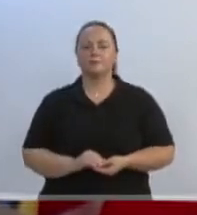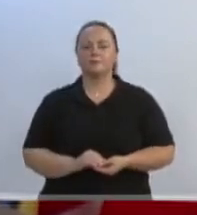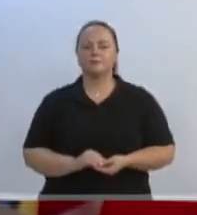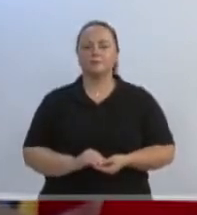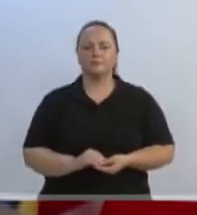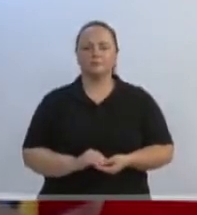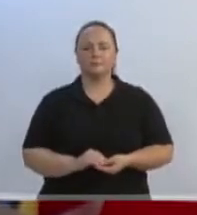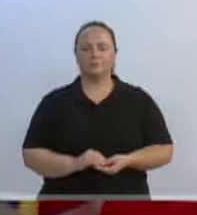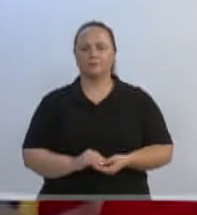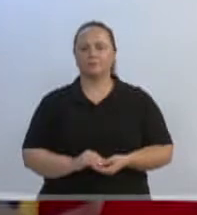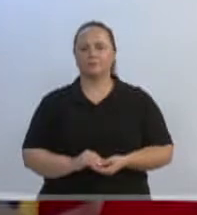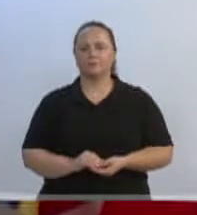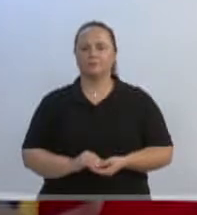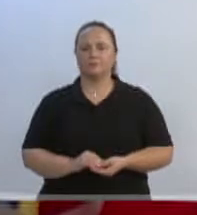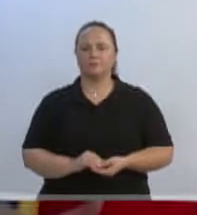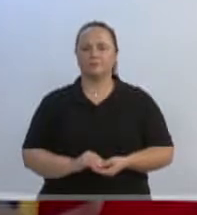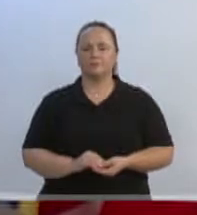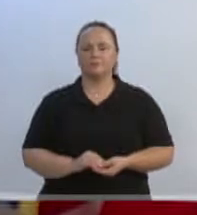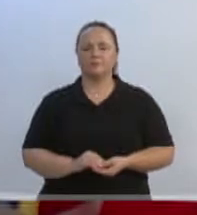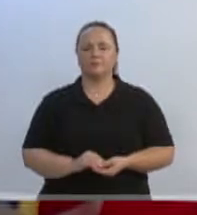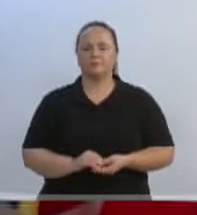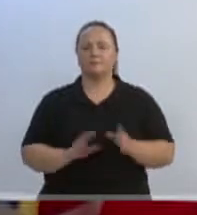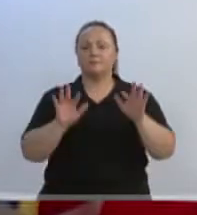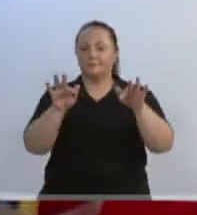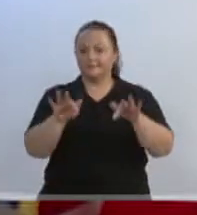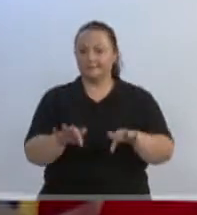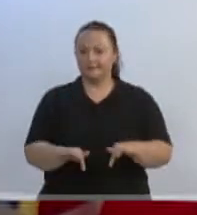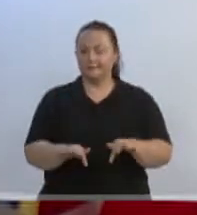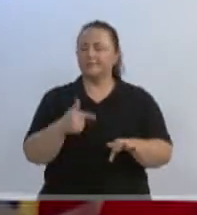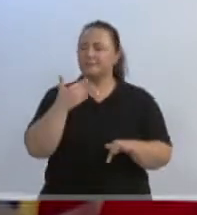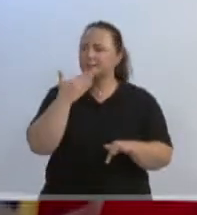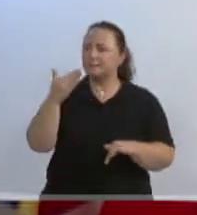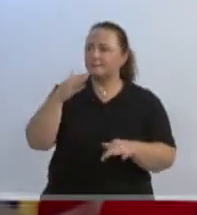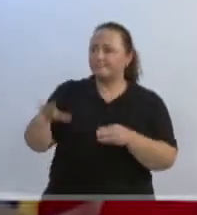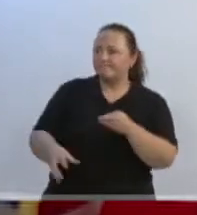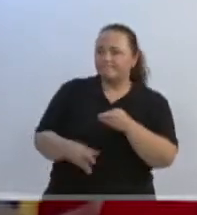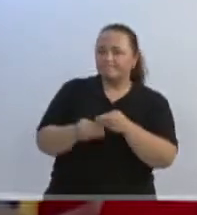para finalizar gostaria pedindo mais dois